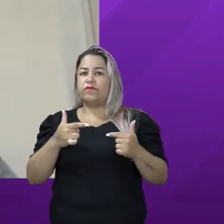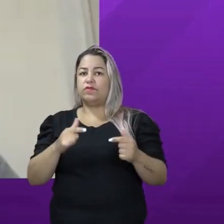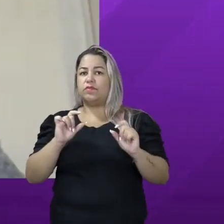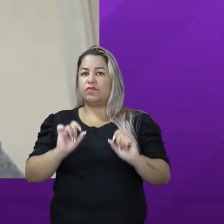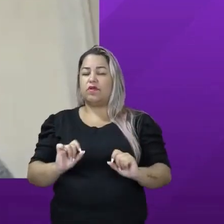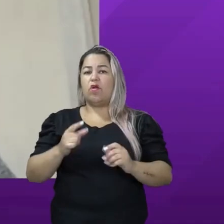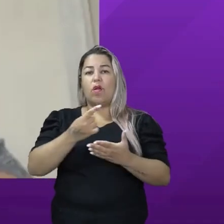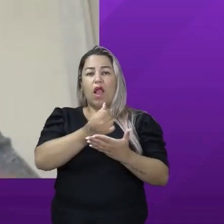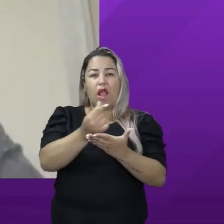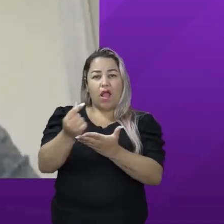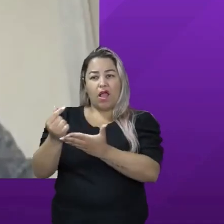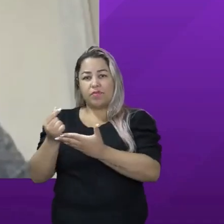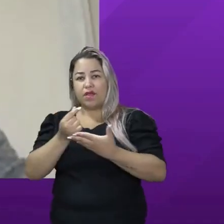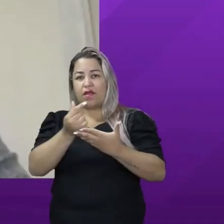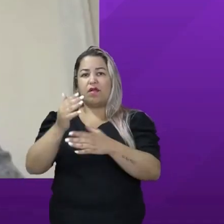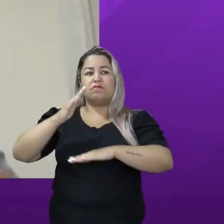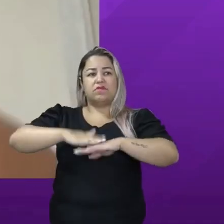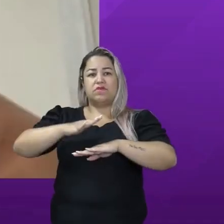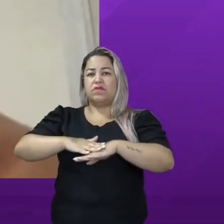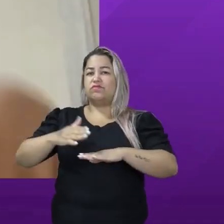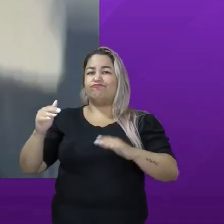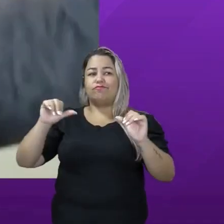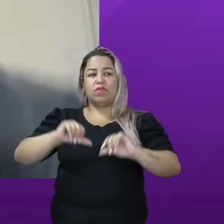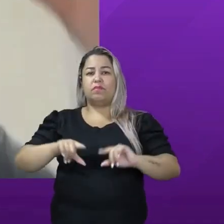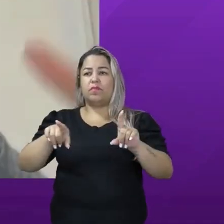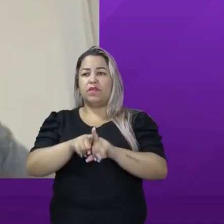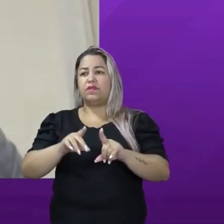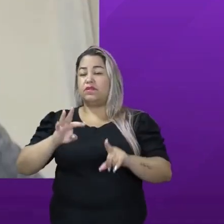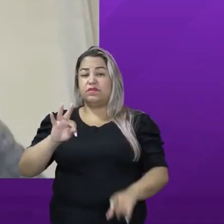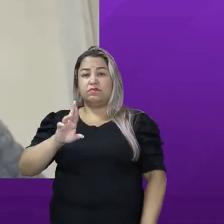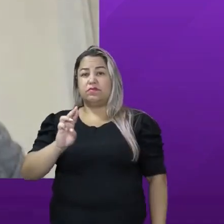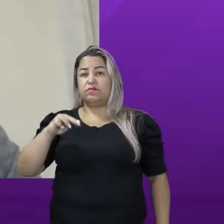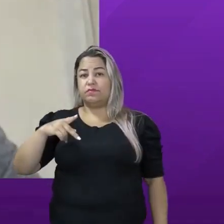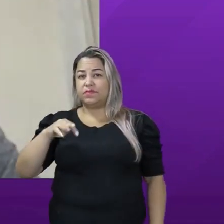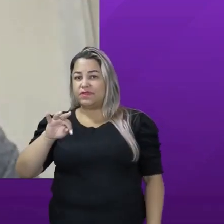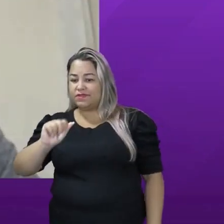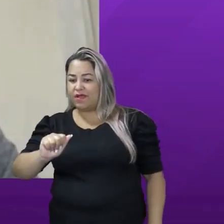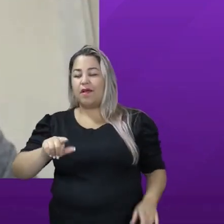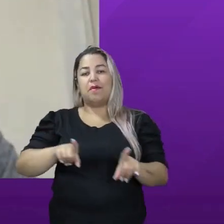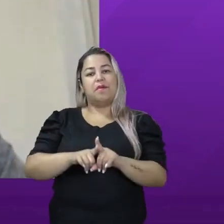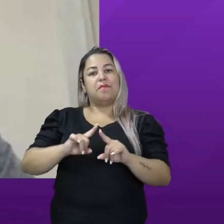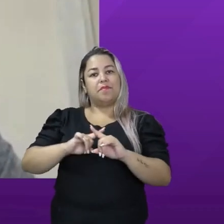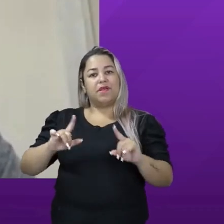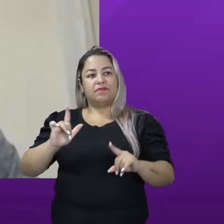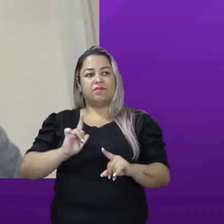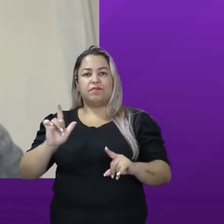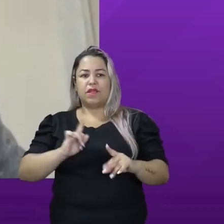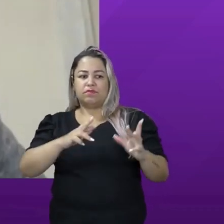a um capitalismo cada vez mais negacionista, cada vez mais trumpista, por assim dizer, mas que deve ser cada vez